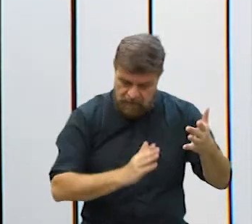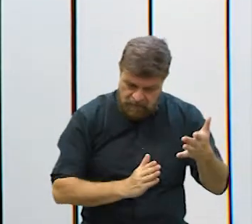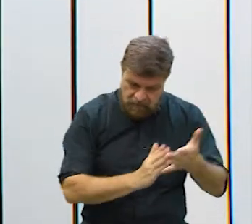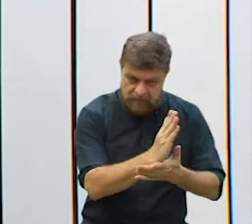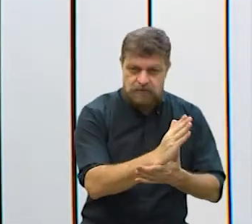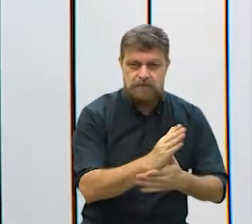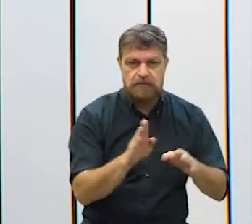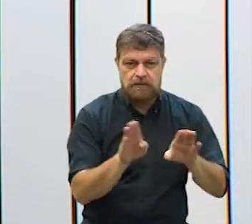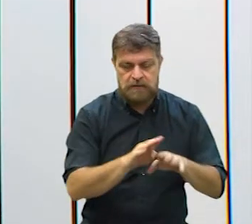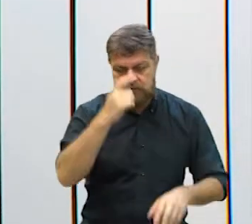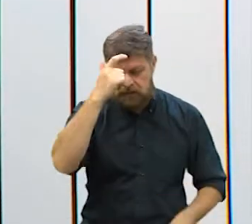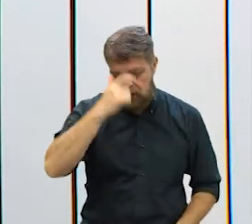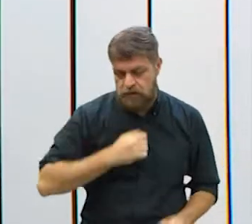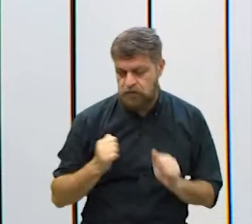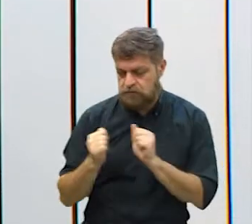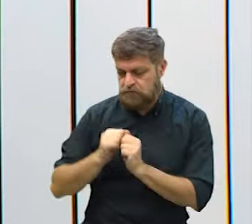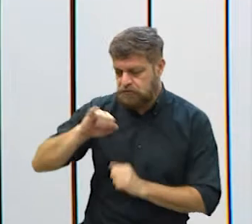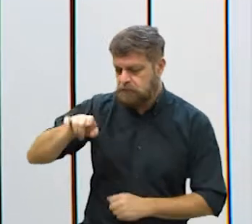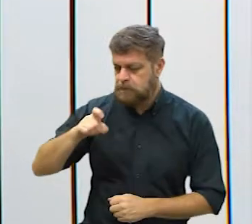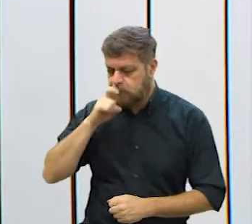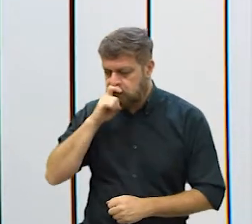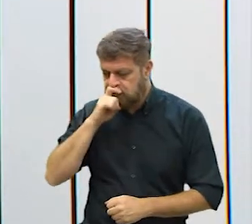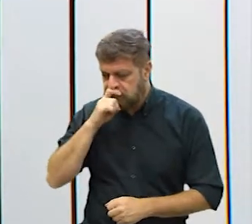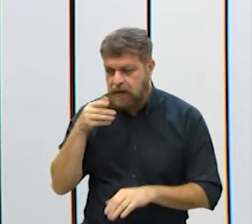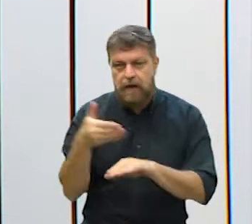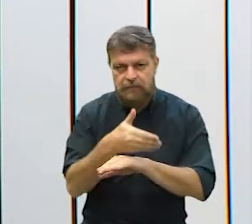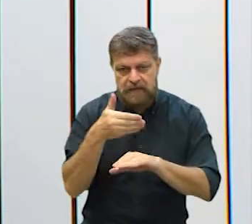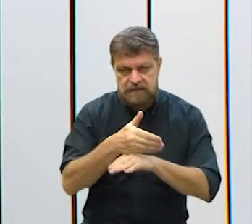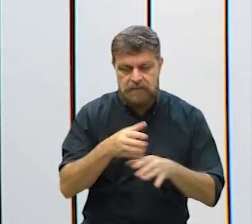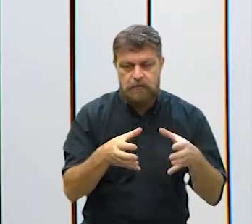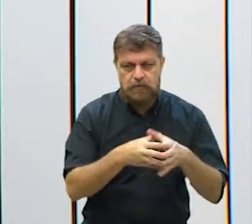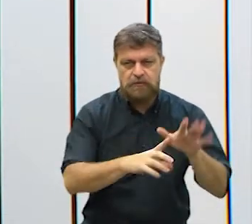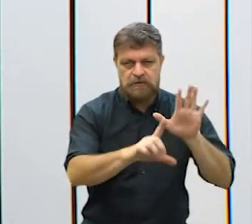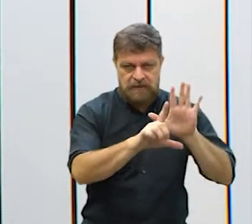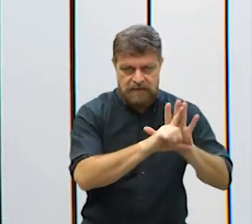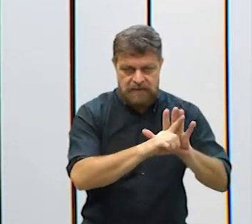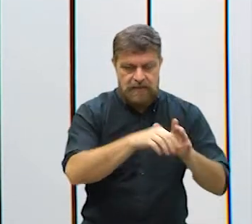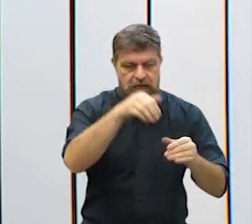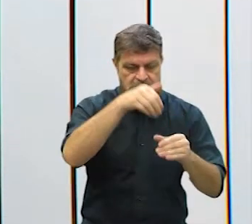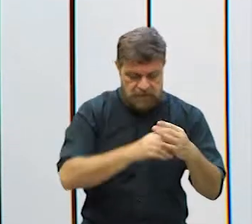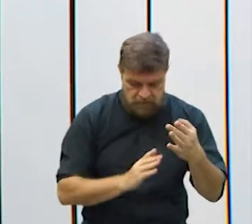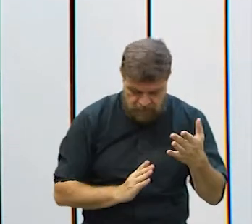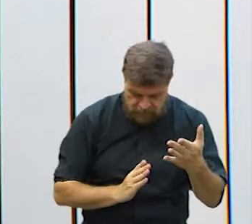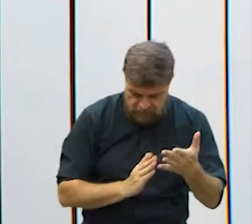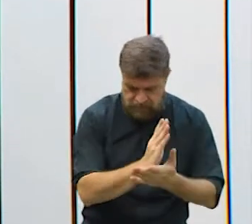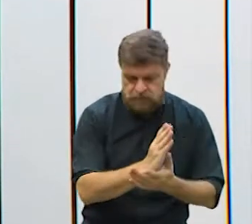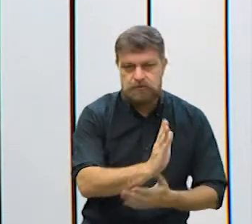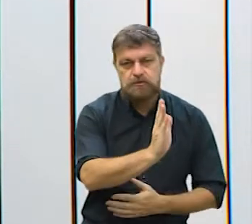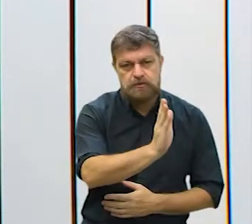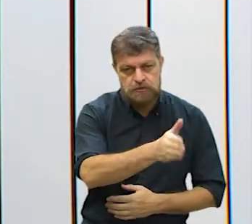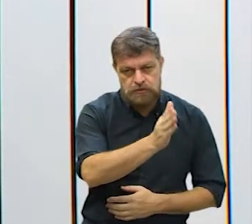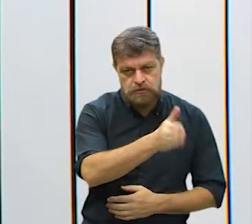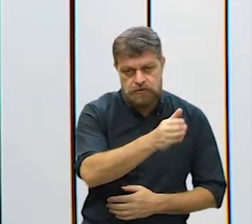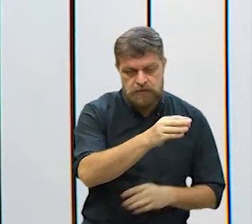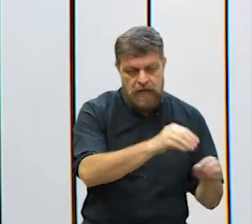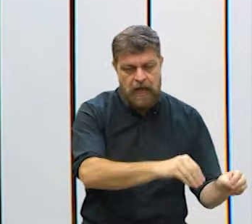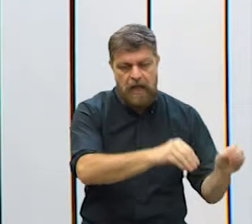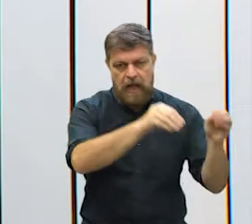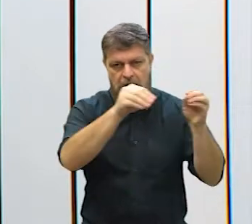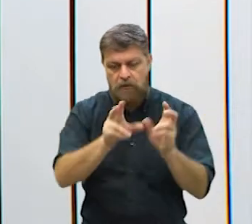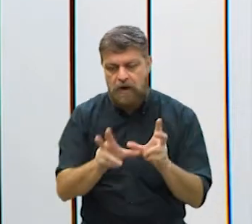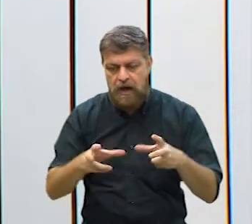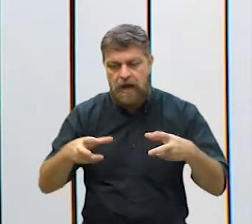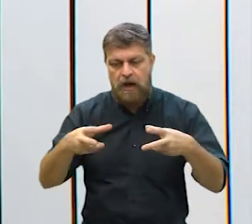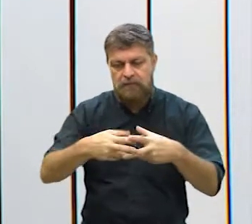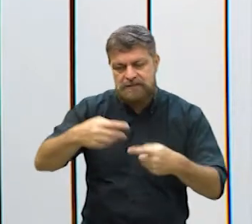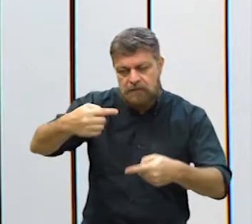Legalidade também, por coincidência, eu e o vereador também somos membros, nós já aprovamos na legalidade, o projeto ele